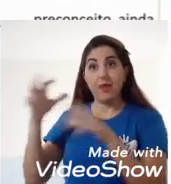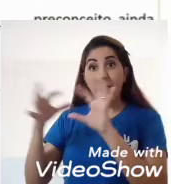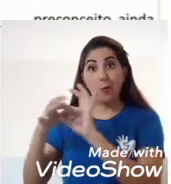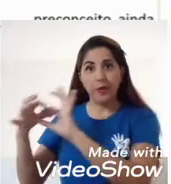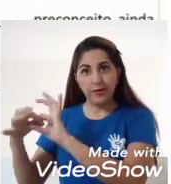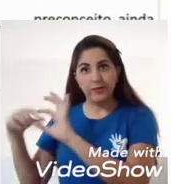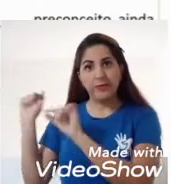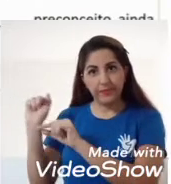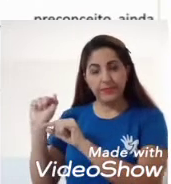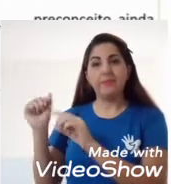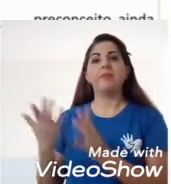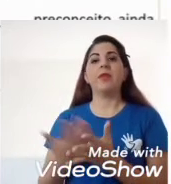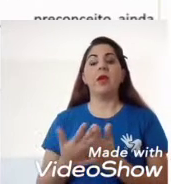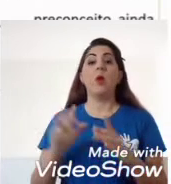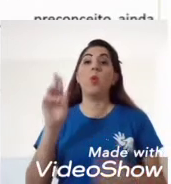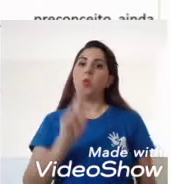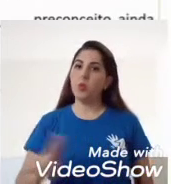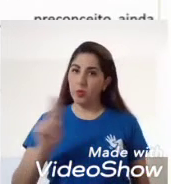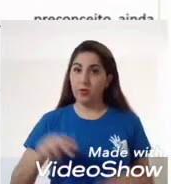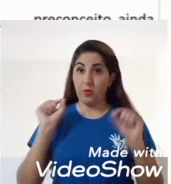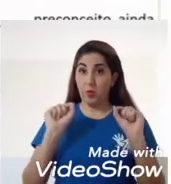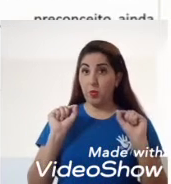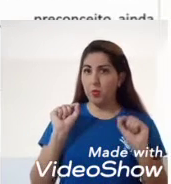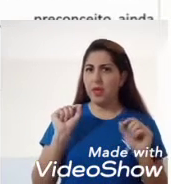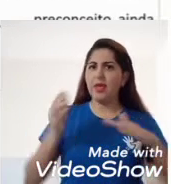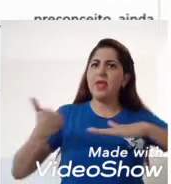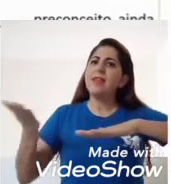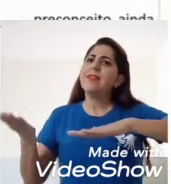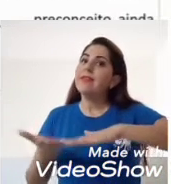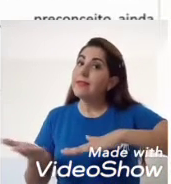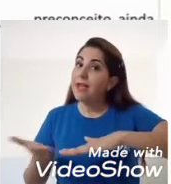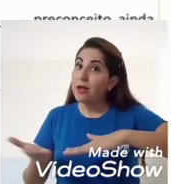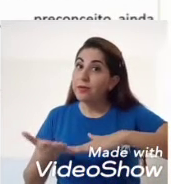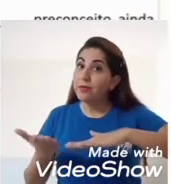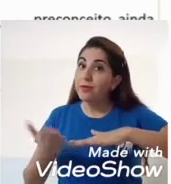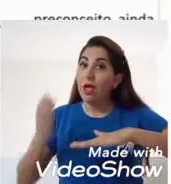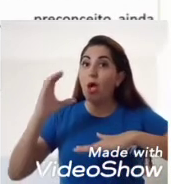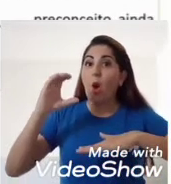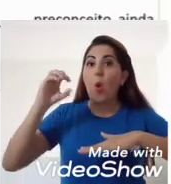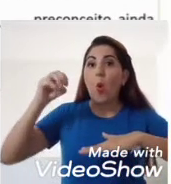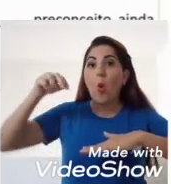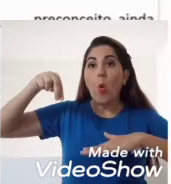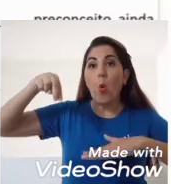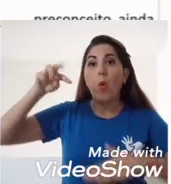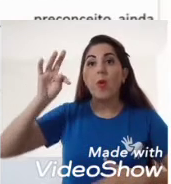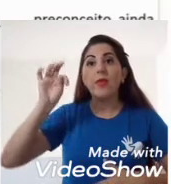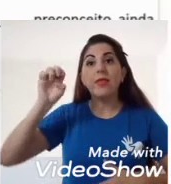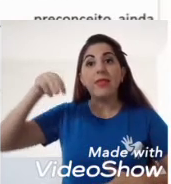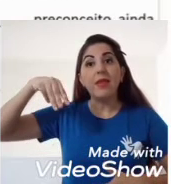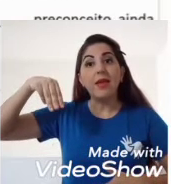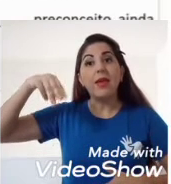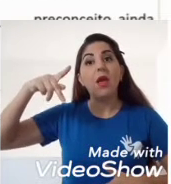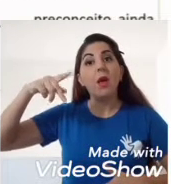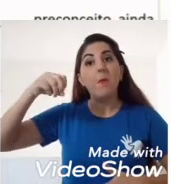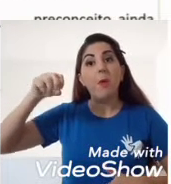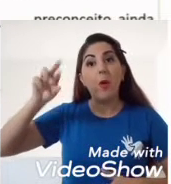que é que ela usa agora. Na contemporaneidade. Por quê? Porque ela faz um contraste, o que acontecia na antiga